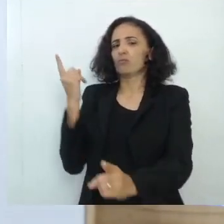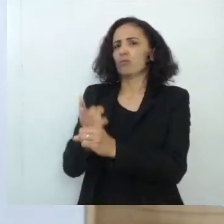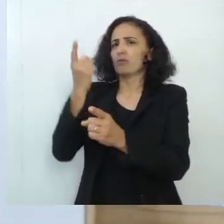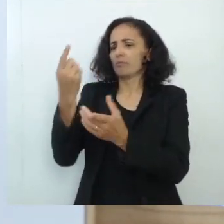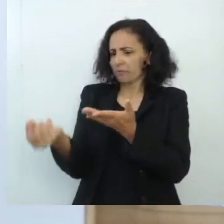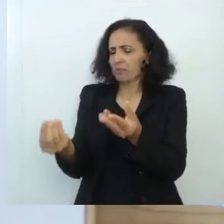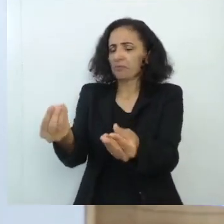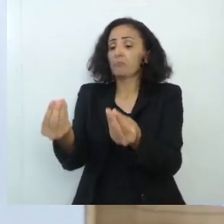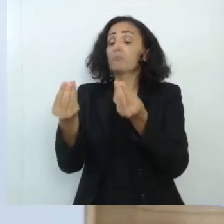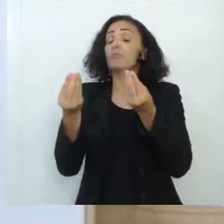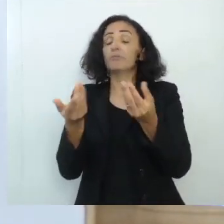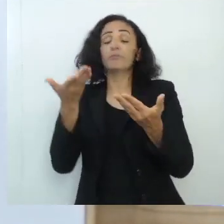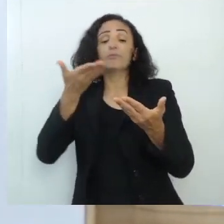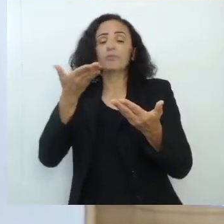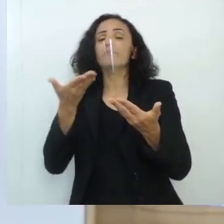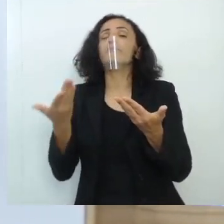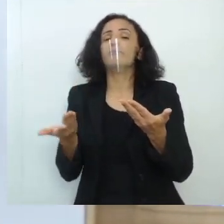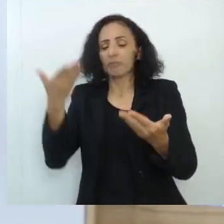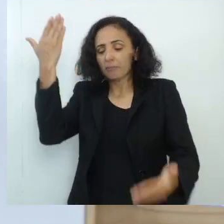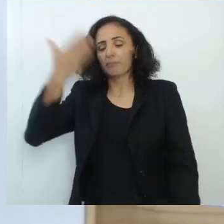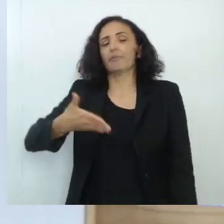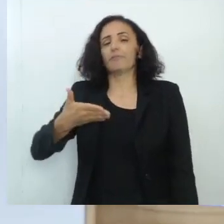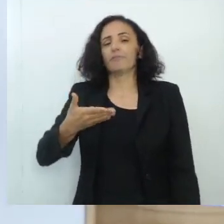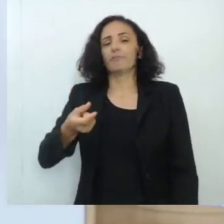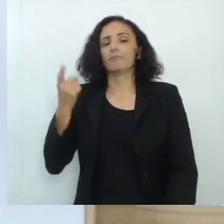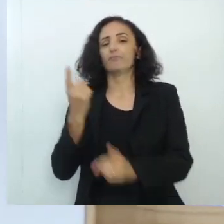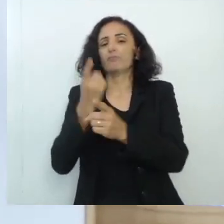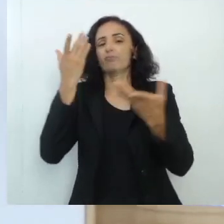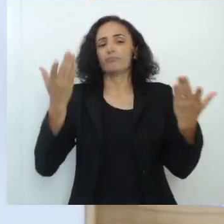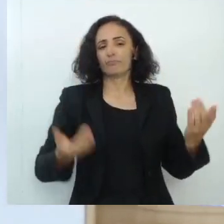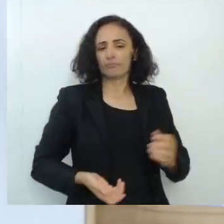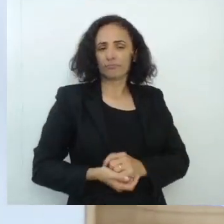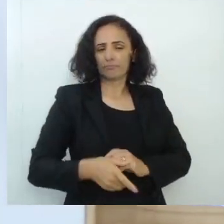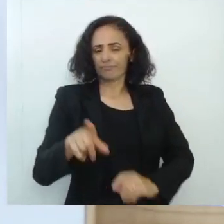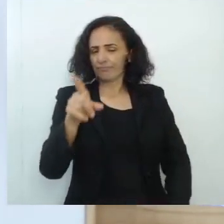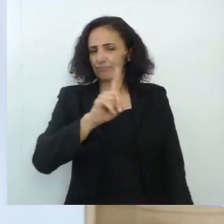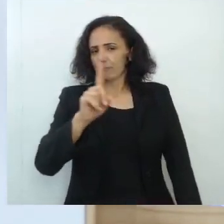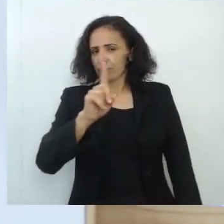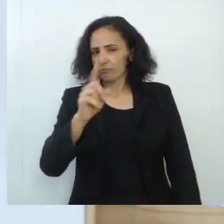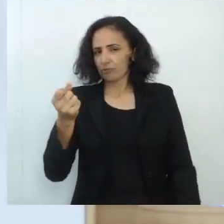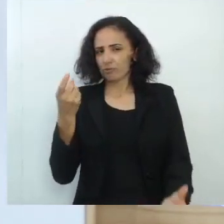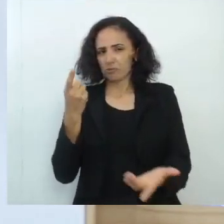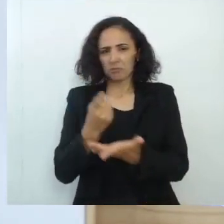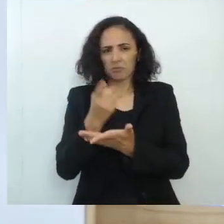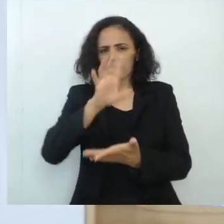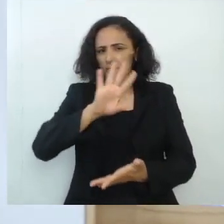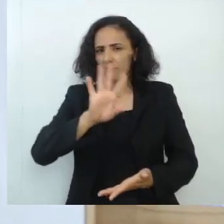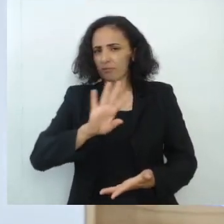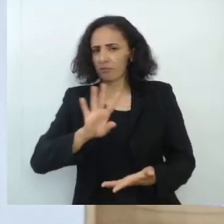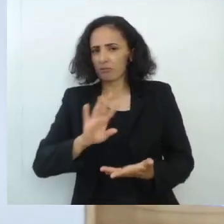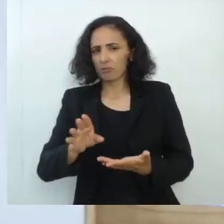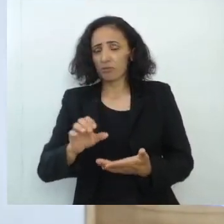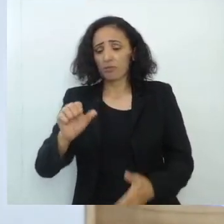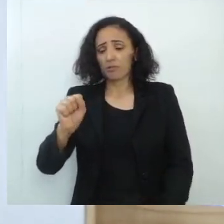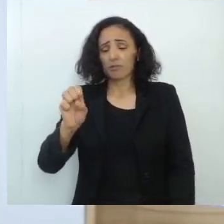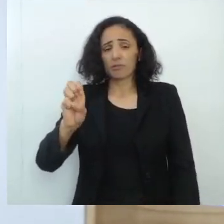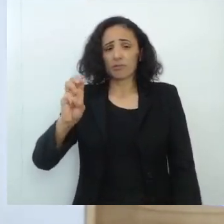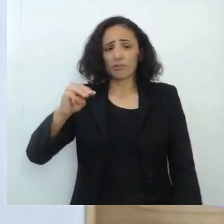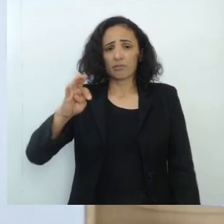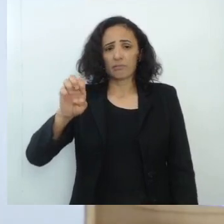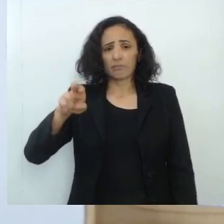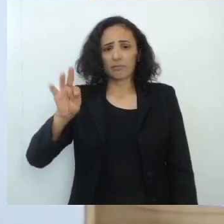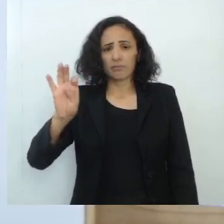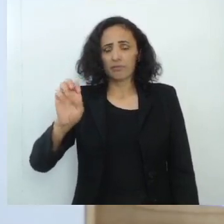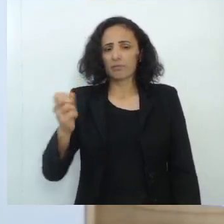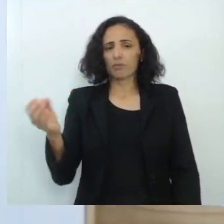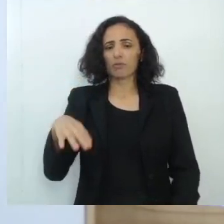me mostrar, porque tu não compra não, viu sim? Ó, pteridófita é uma planta criptógama. Semente é zero. Não forma semente